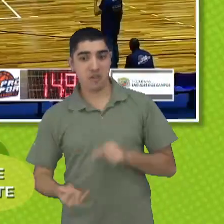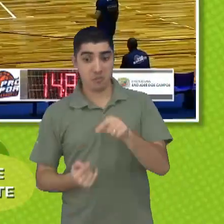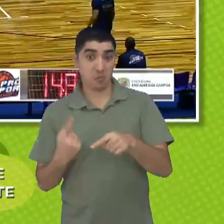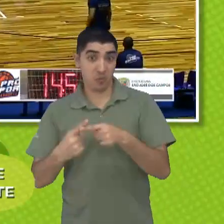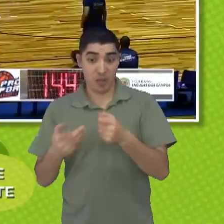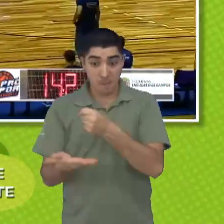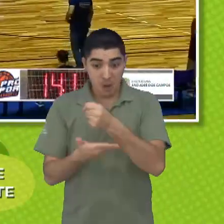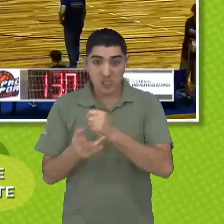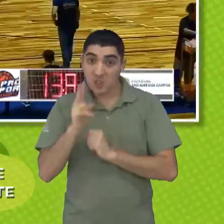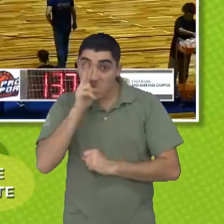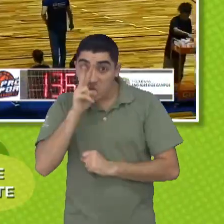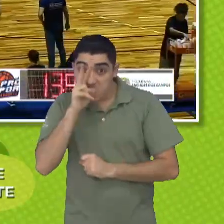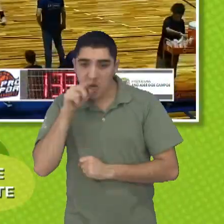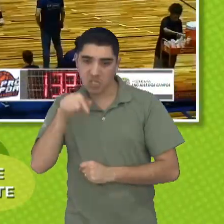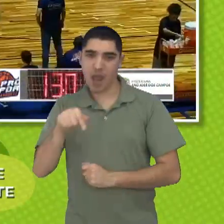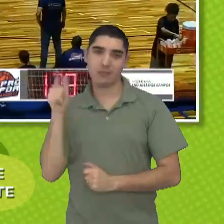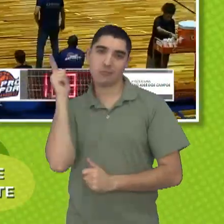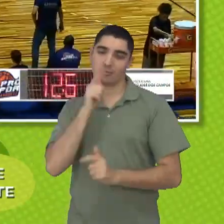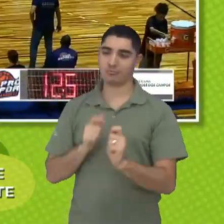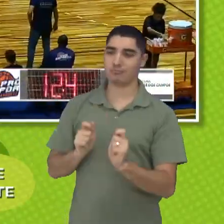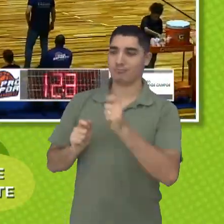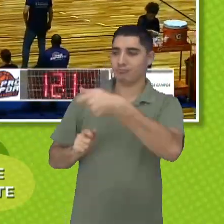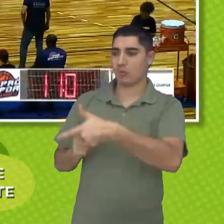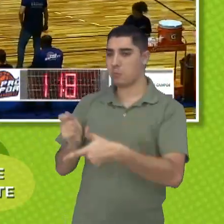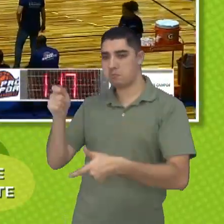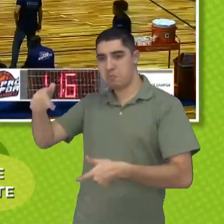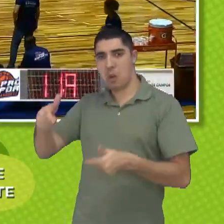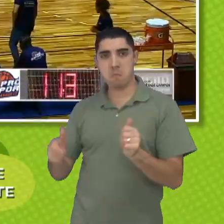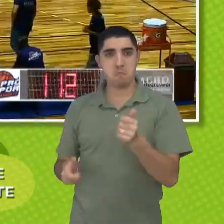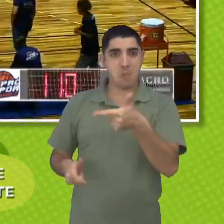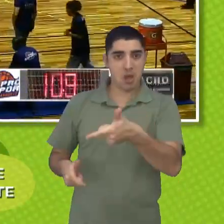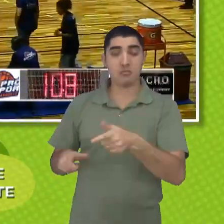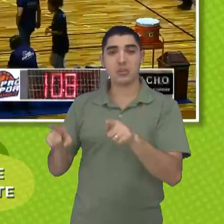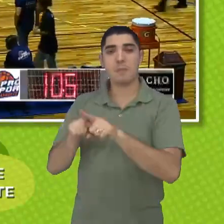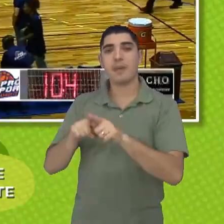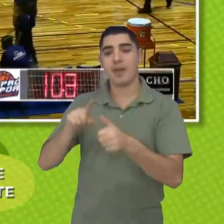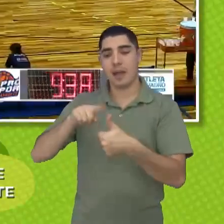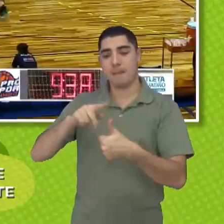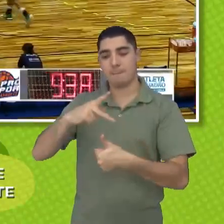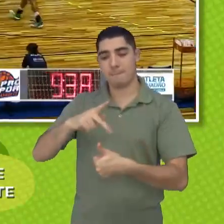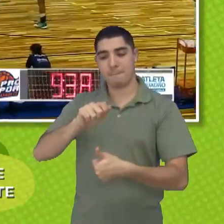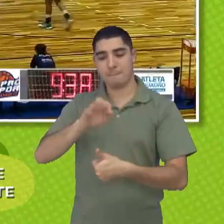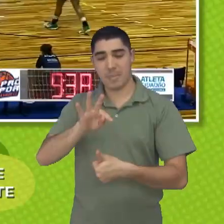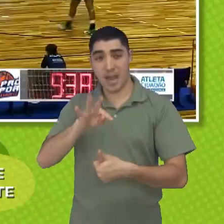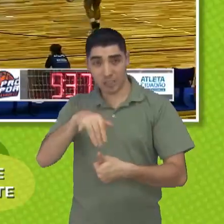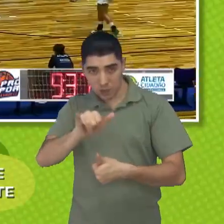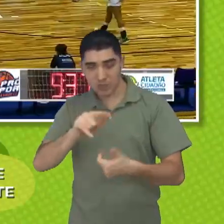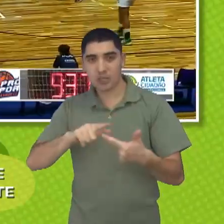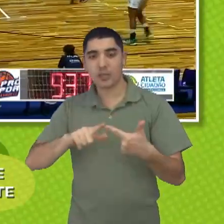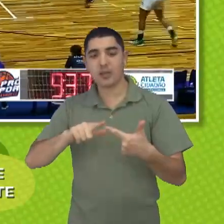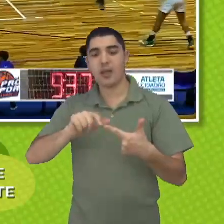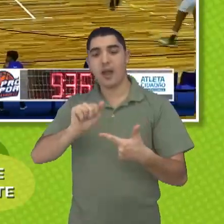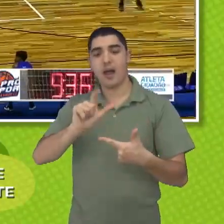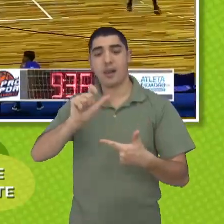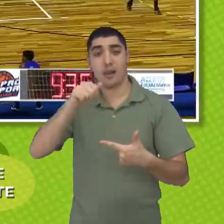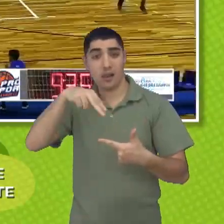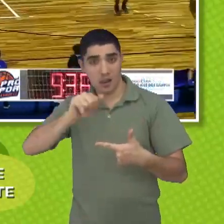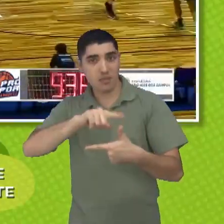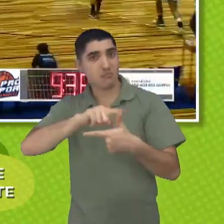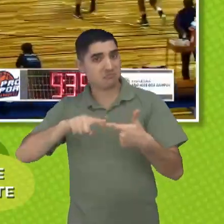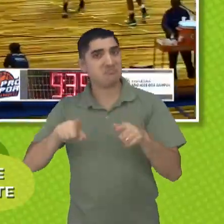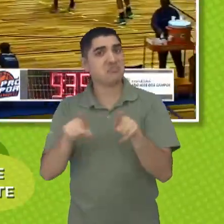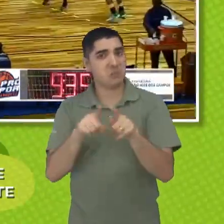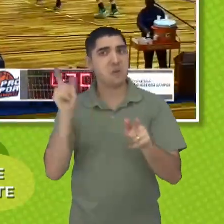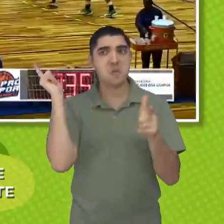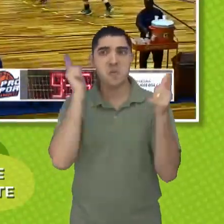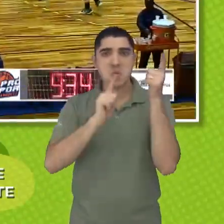São José está levando vantagem em cima disso, com destaque para a Paty Teixeira e para a Lana, né, que são jogadores de seleção e que estão fazendo diferença nessa fase de